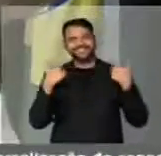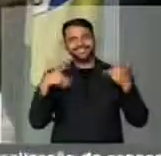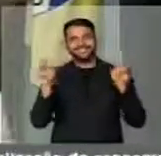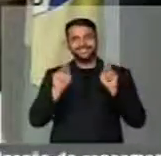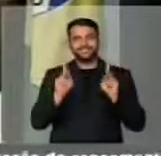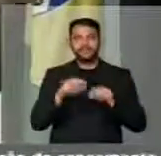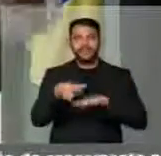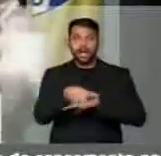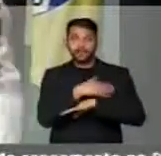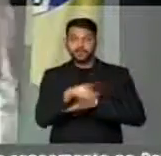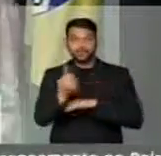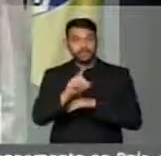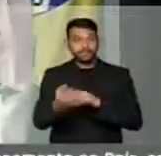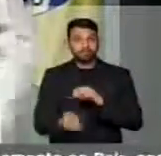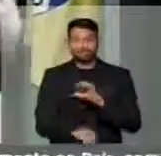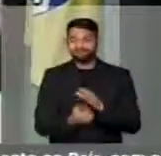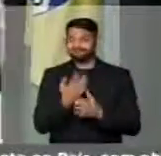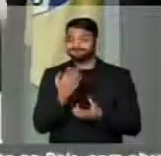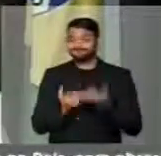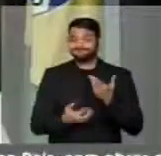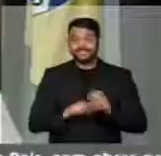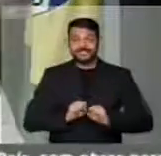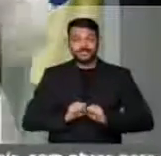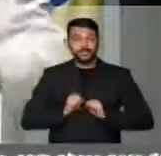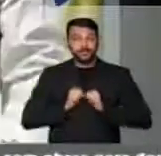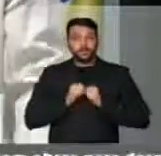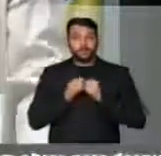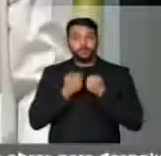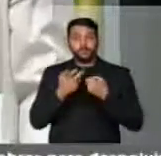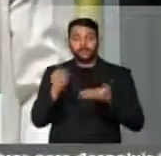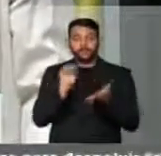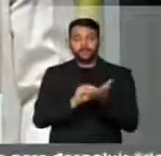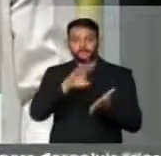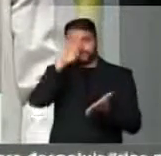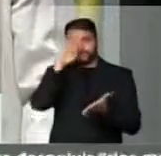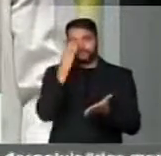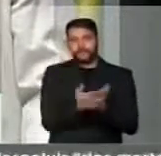estão chamegantes de ódio e de desesperança.